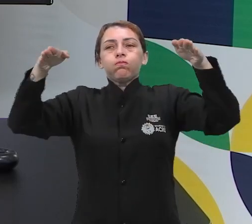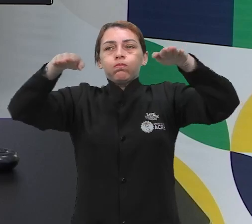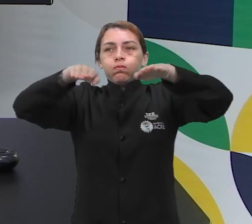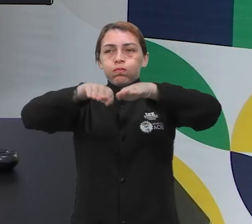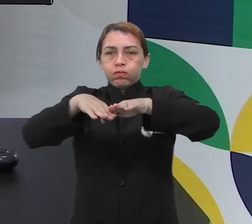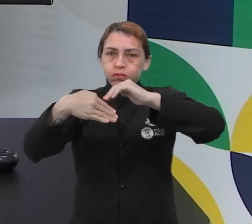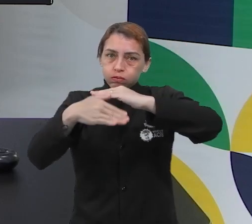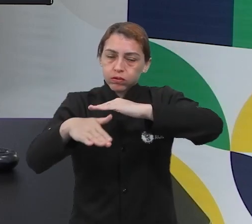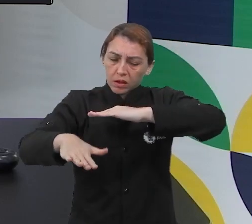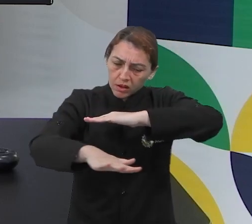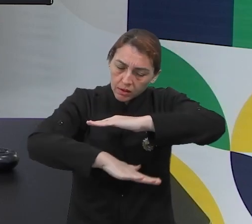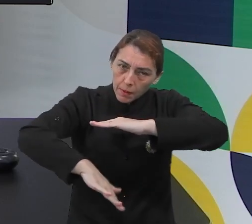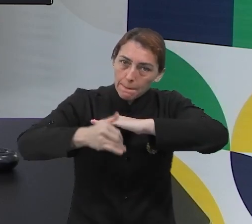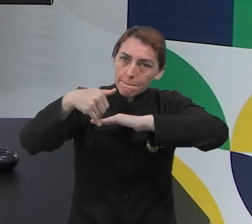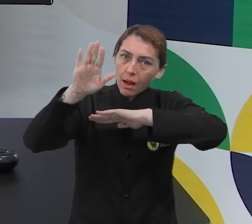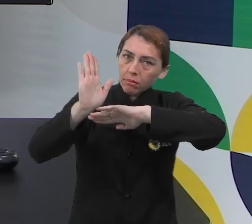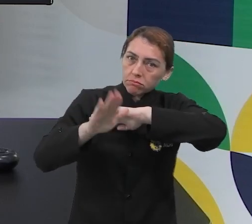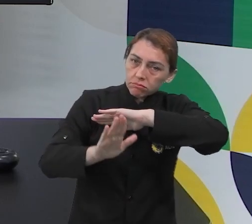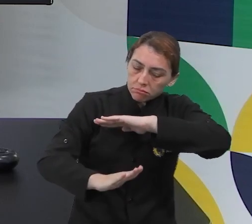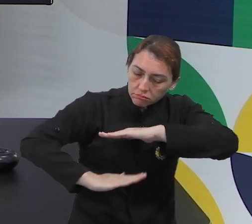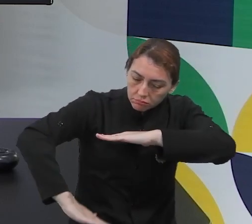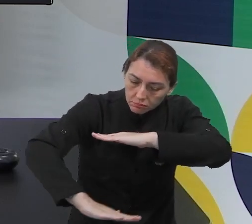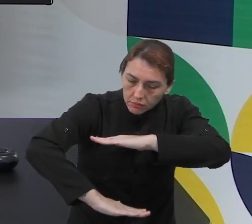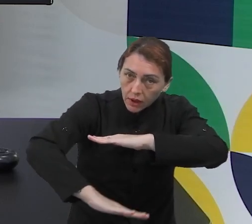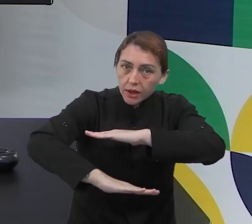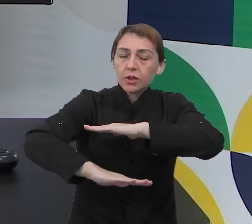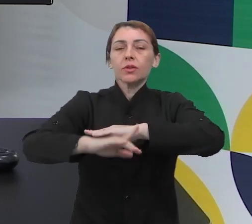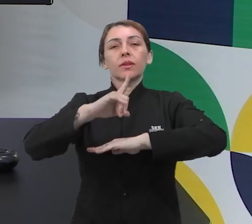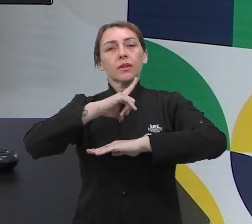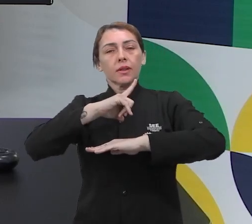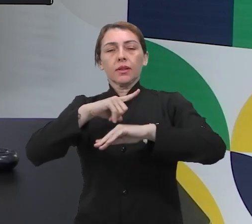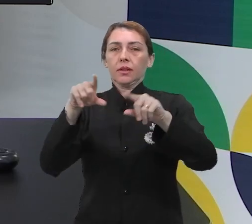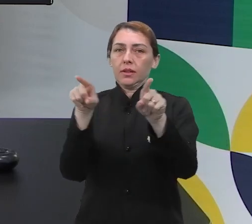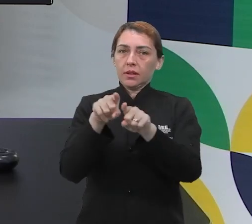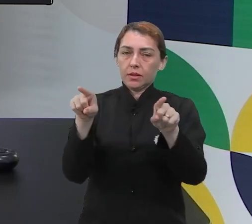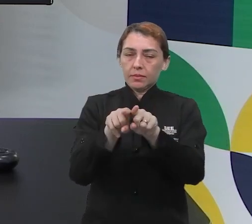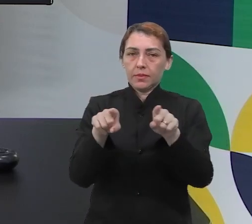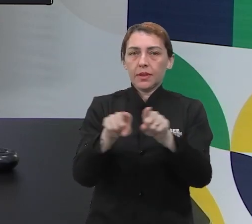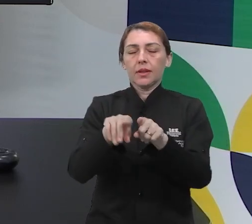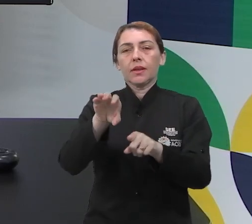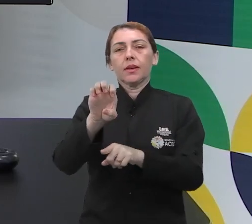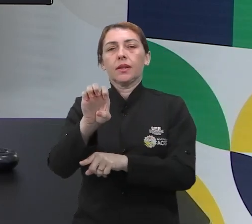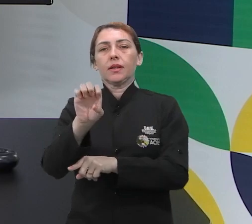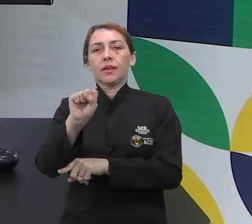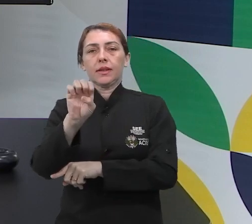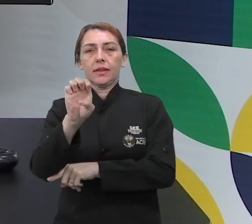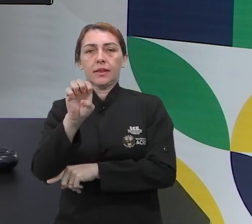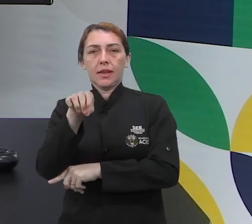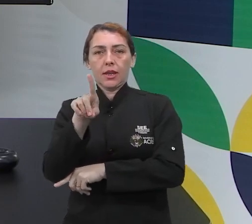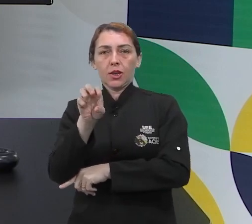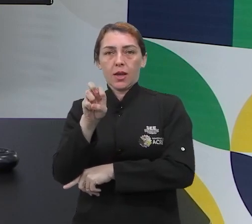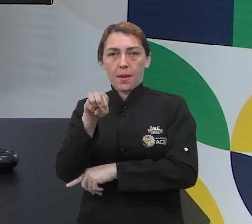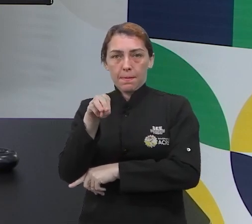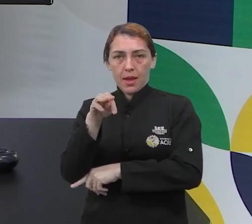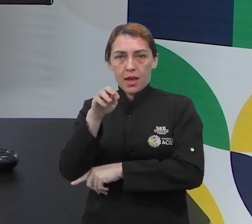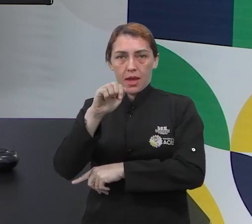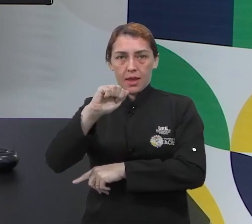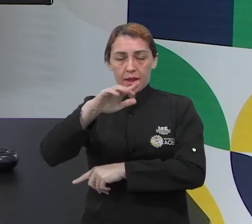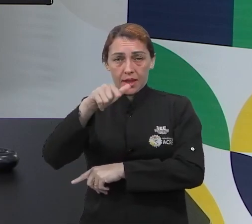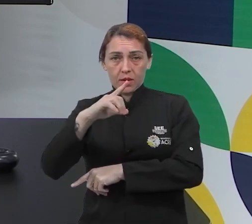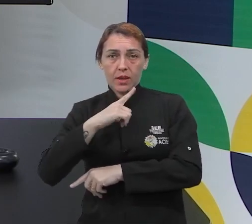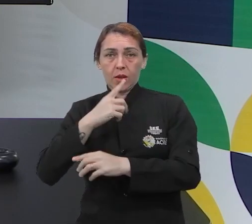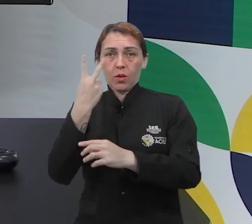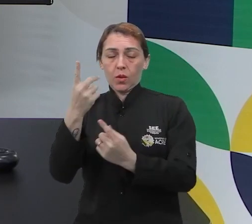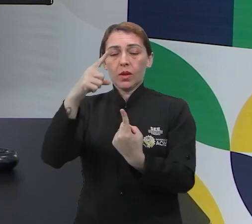mais rebaixada, tá? Ela está abaixo ali da planície, ela recebe também a sedimentação. E aí nós temos dois tipos de